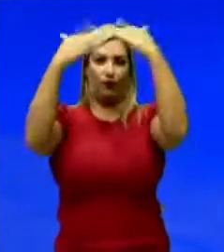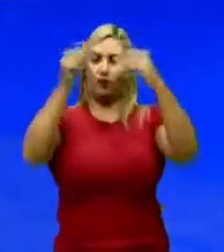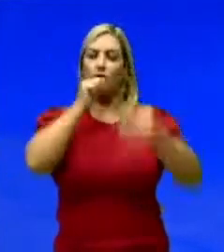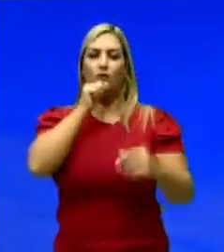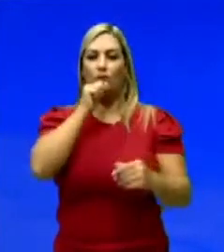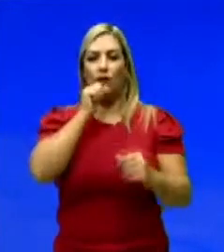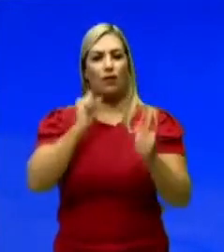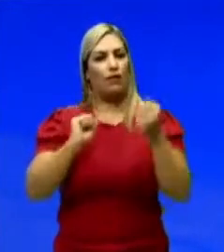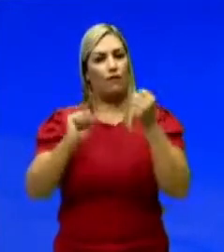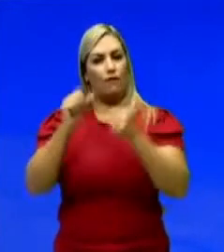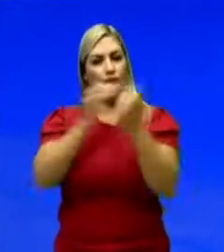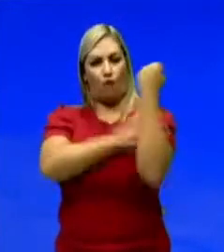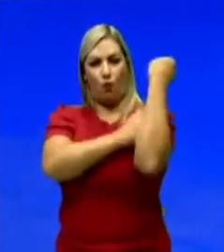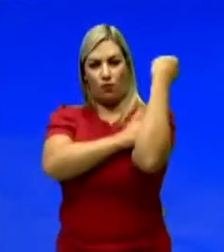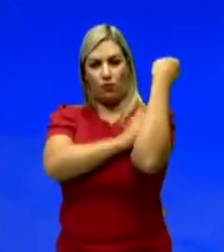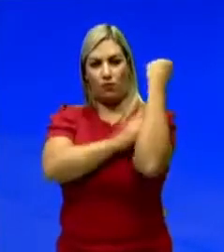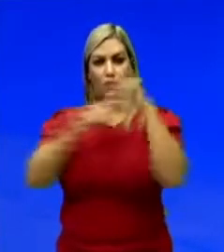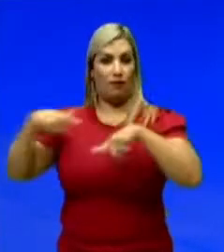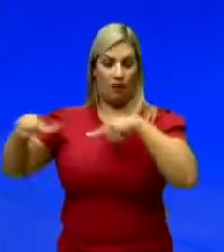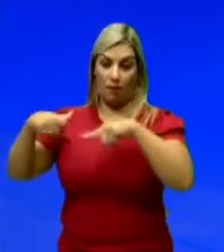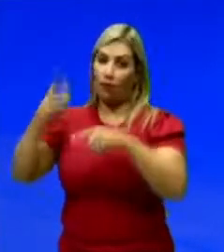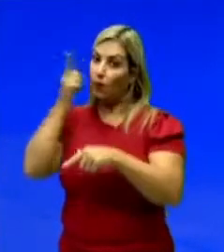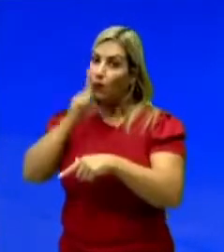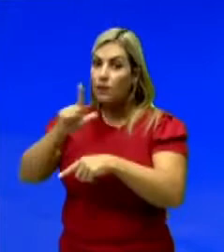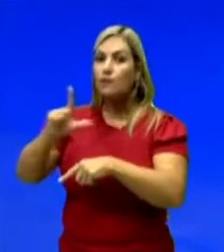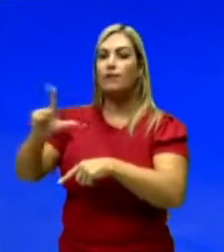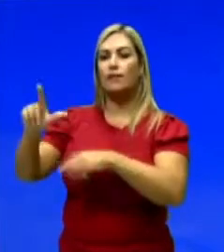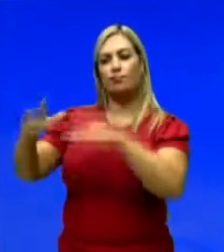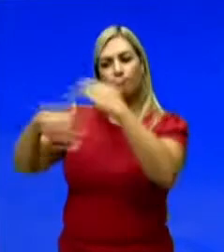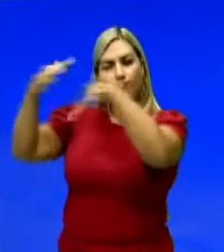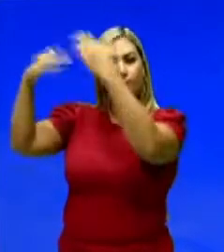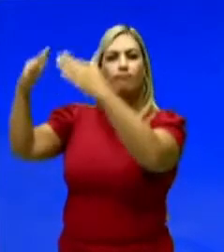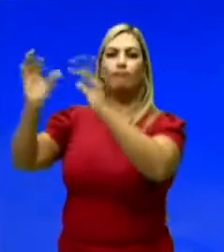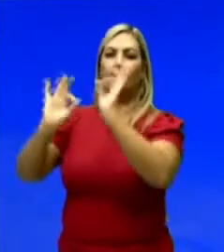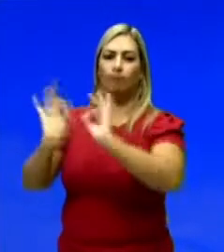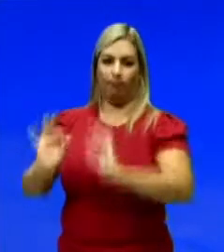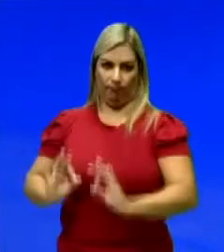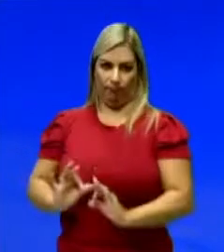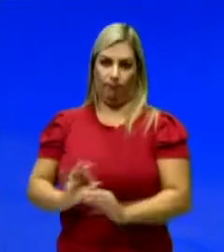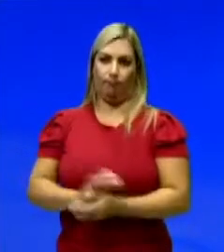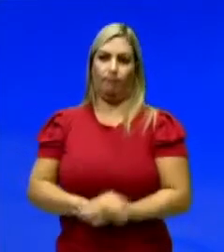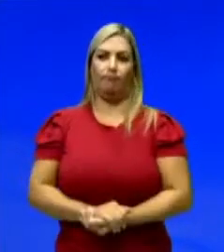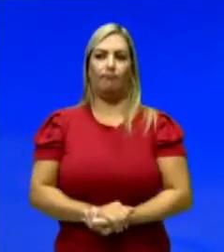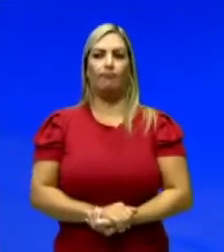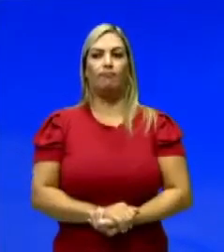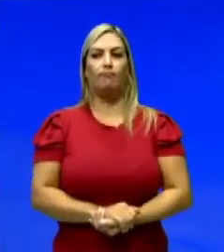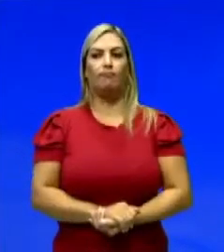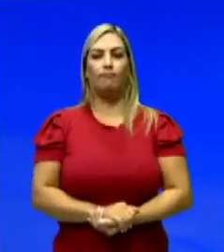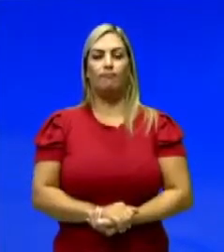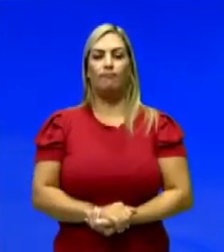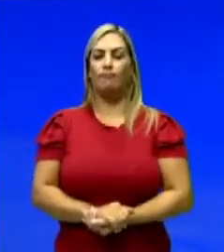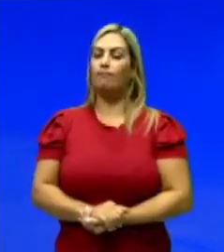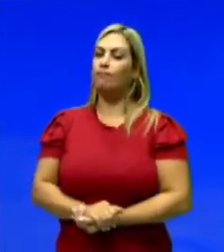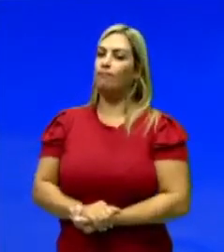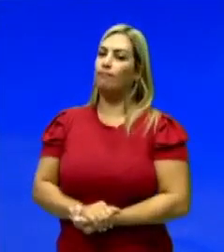obra não teria força de trabalho suficiente paraconstruir todo esse organograma tá certo